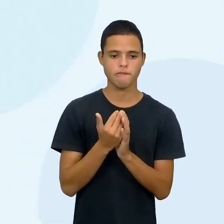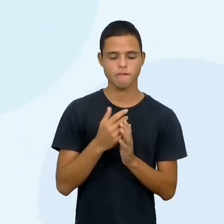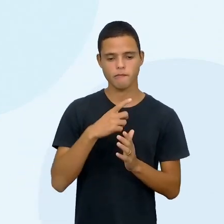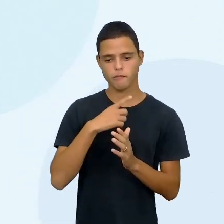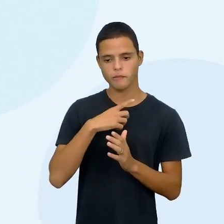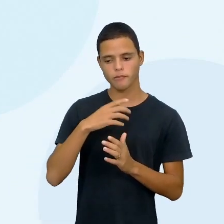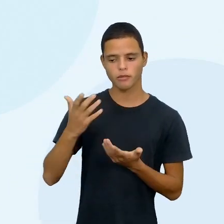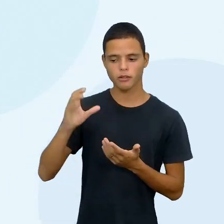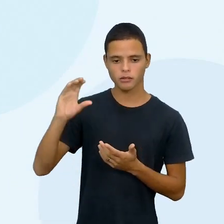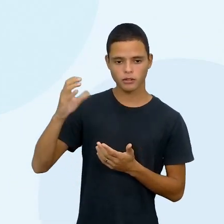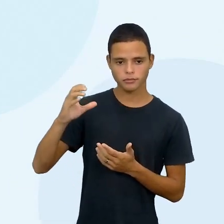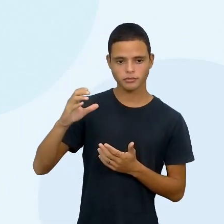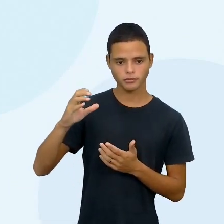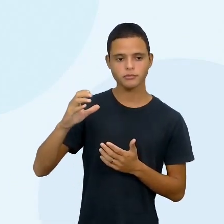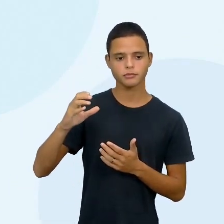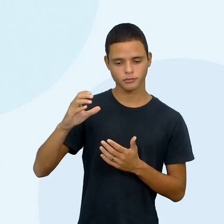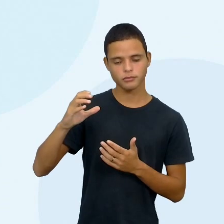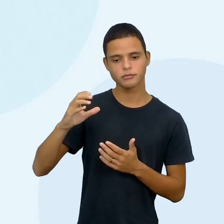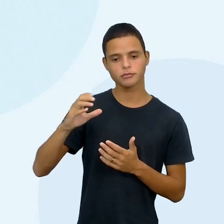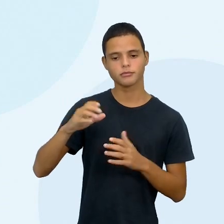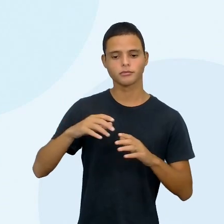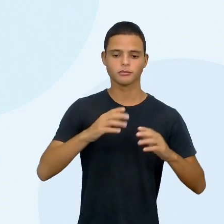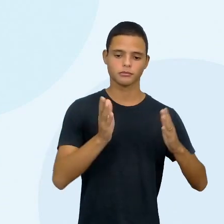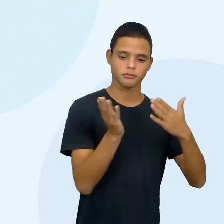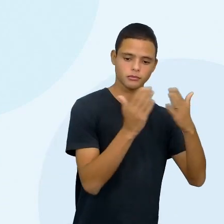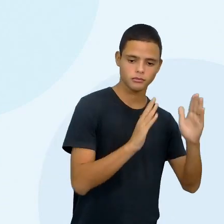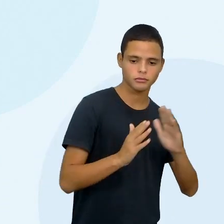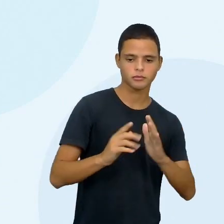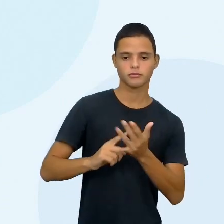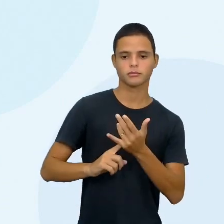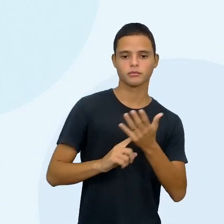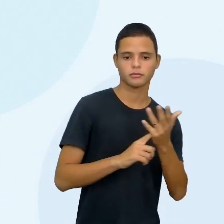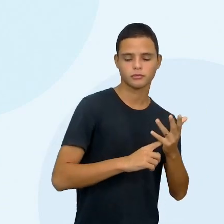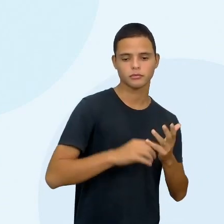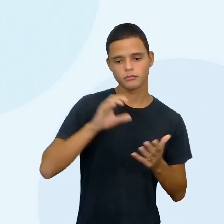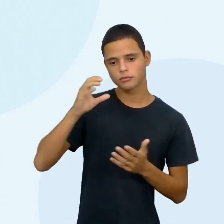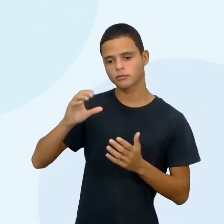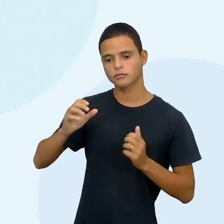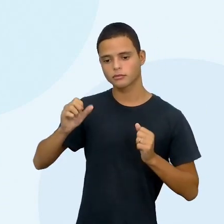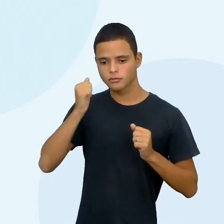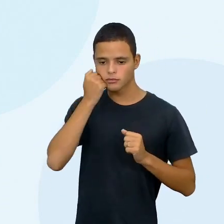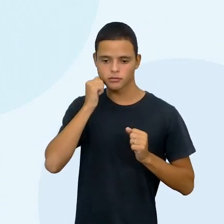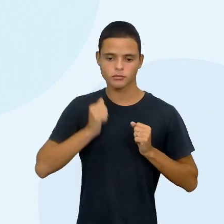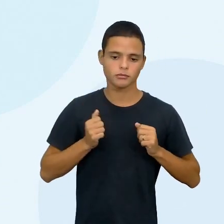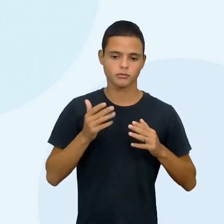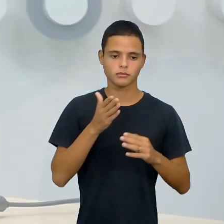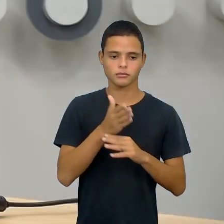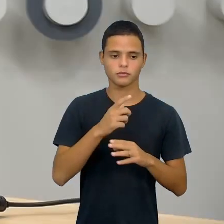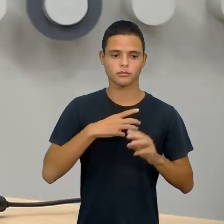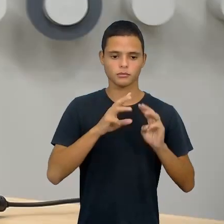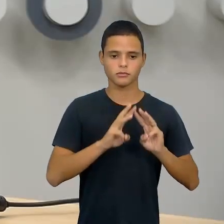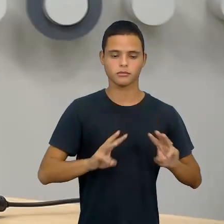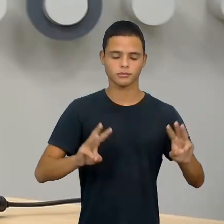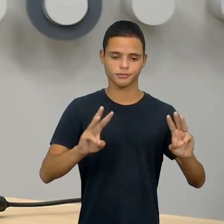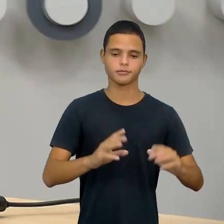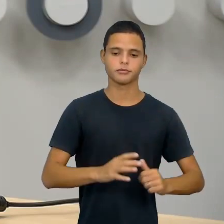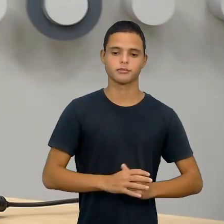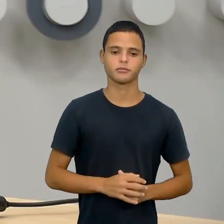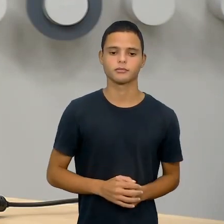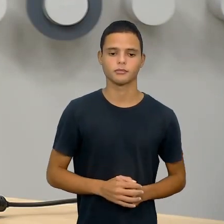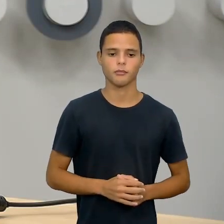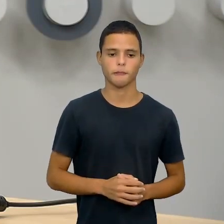da Natureza e suas tecnologias, Ciência em Ação, que está disponível no site, né, Novo Ensino Médio da